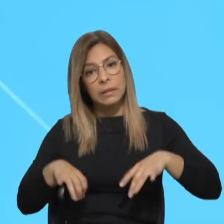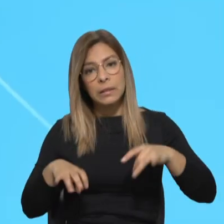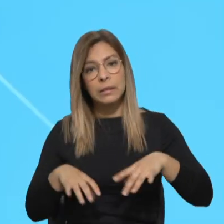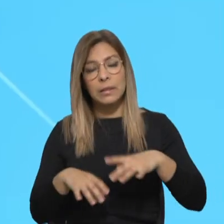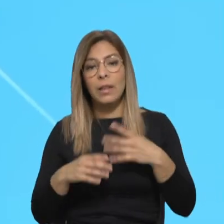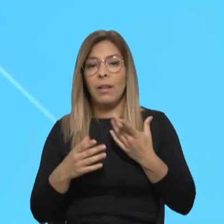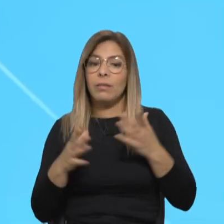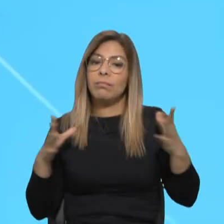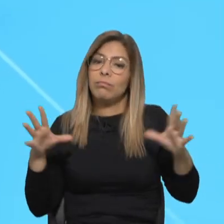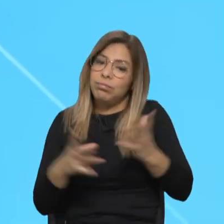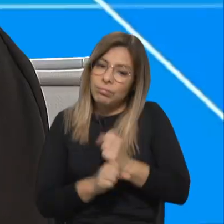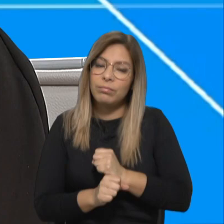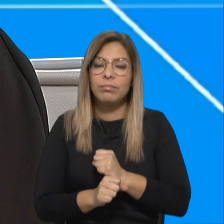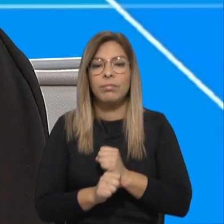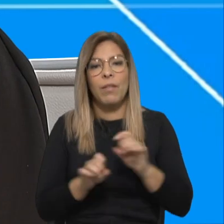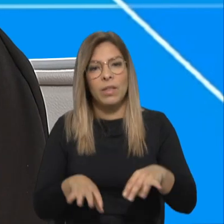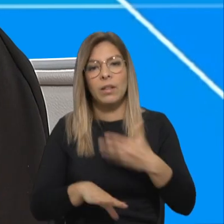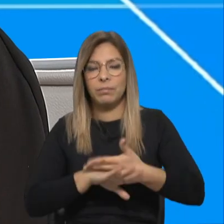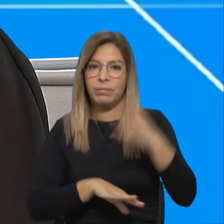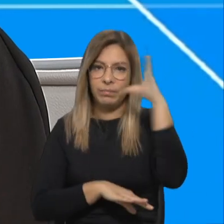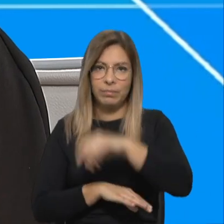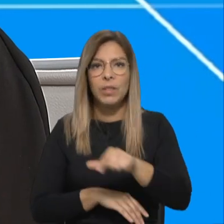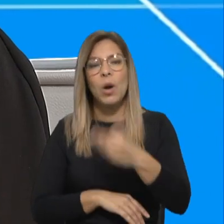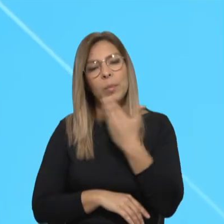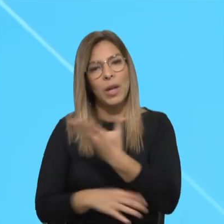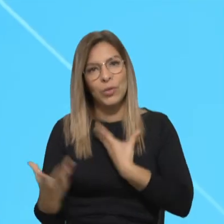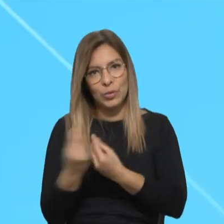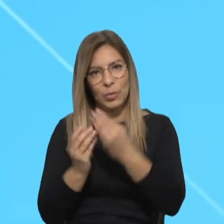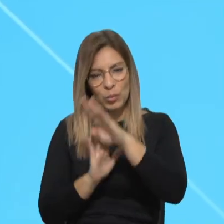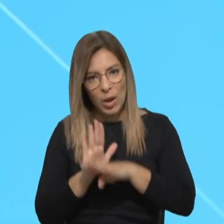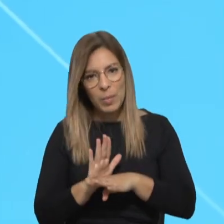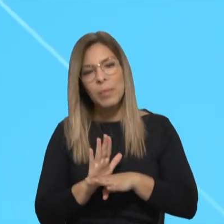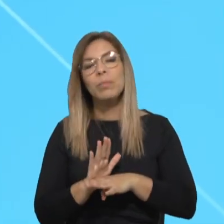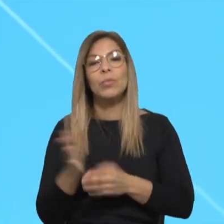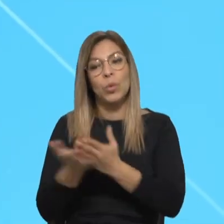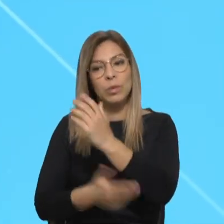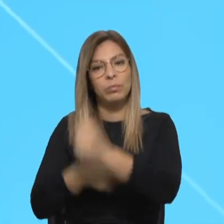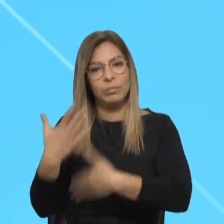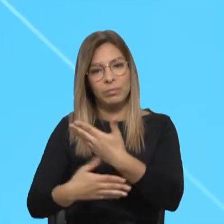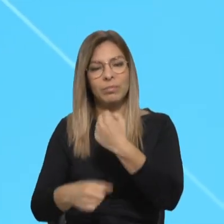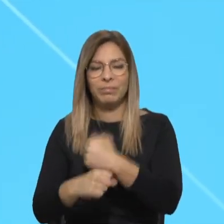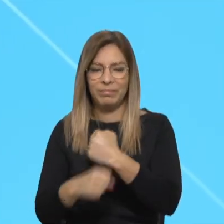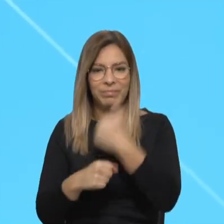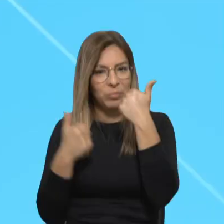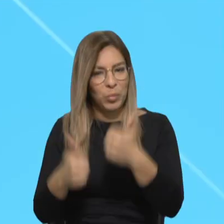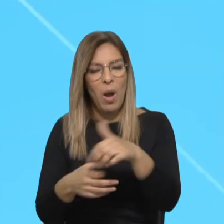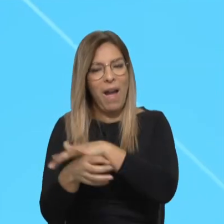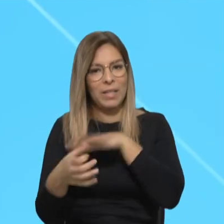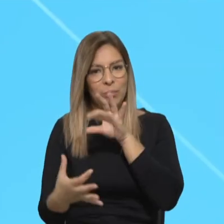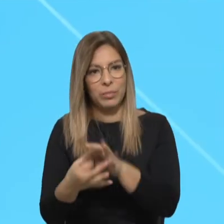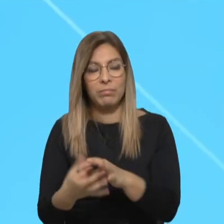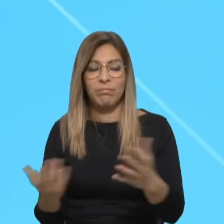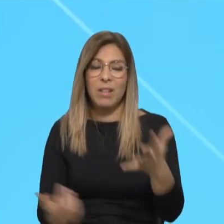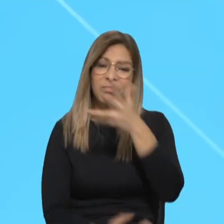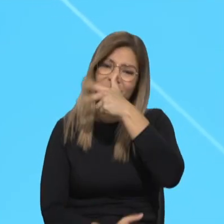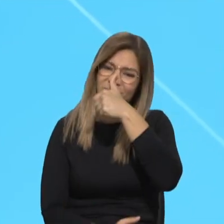abuso sexual. Muito obrigado, doutora Ruth Agulhas, por ter estado aqui no programa Eclésia e aí, continuação de bom trabalho nesta área, porque,